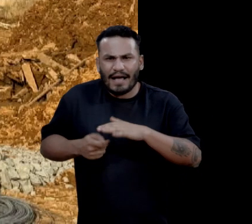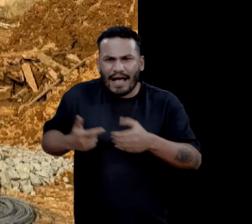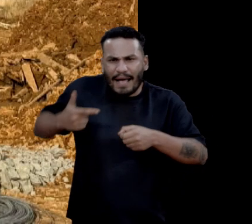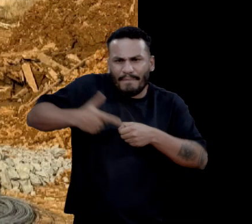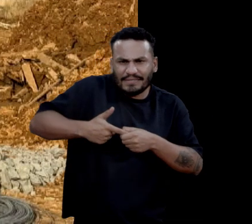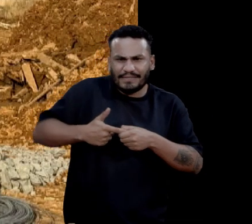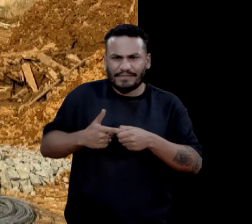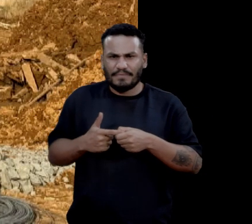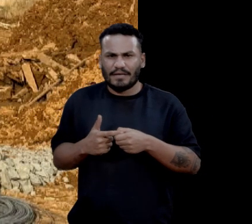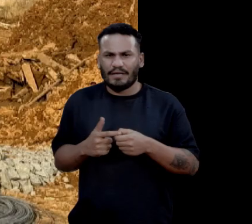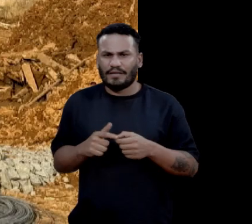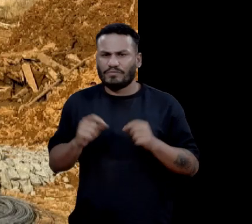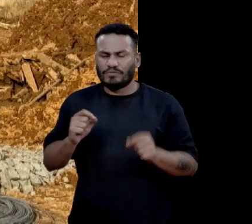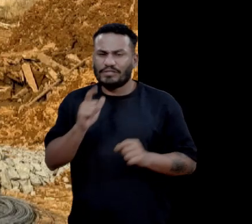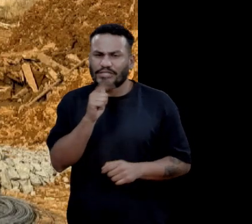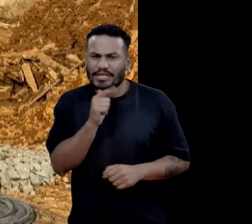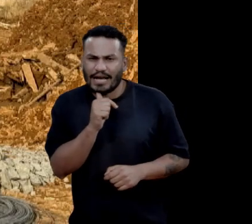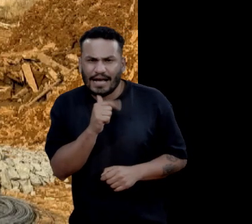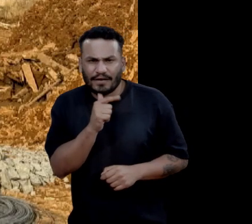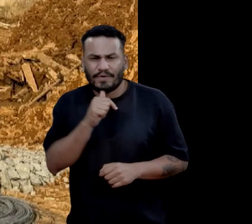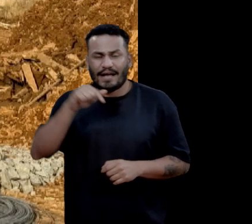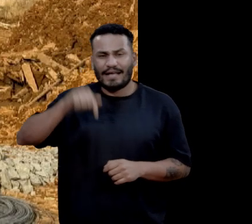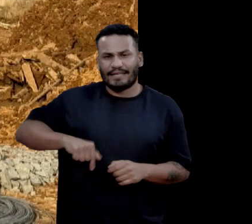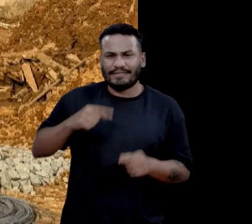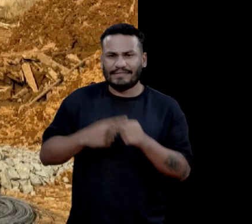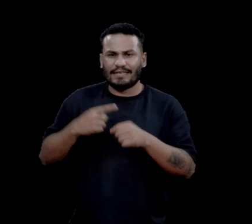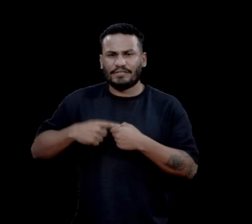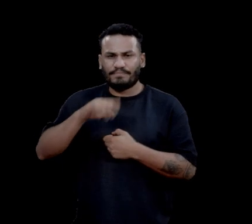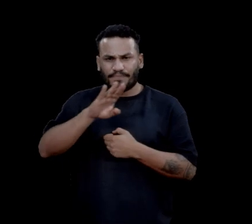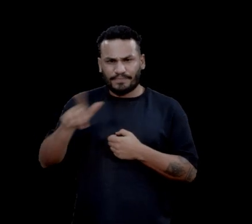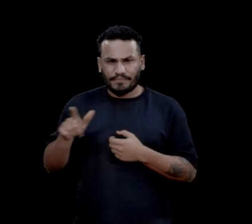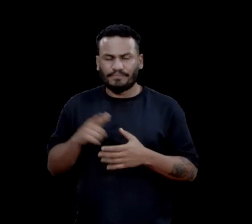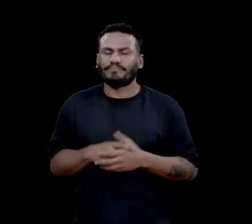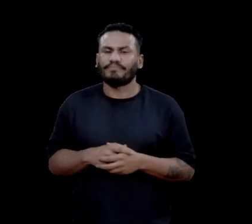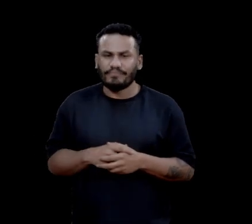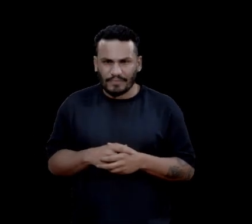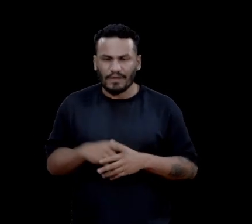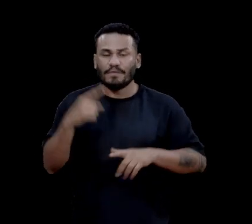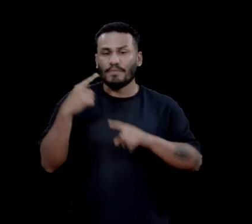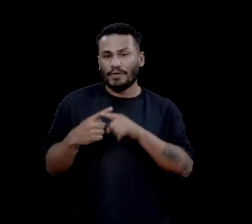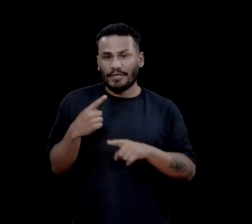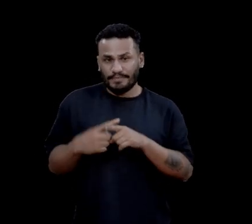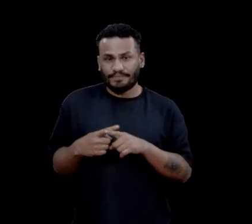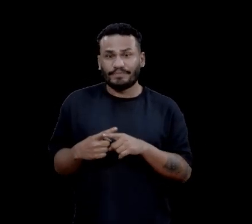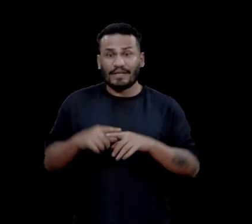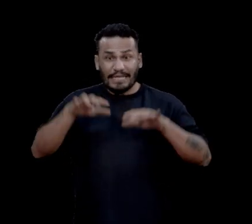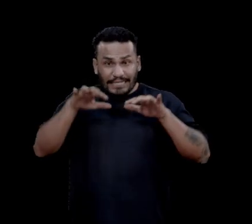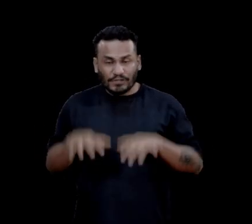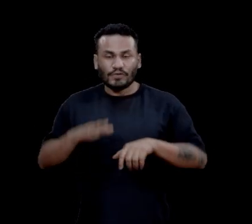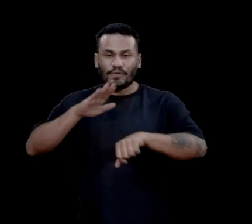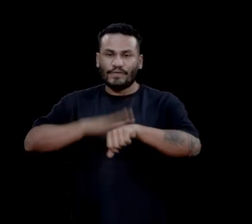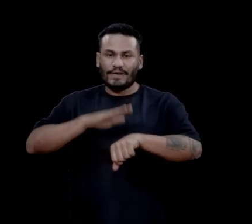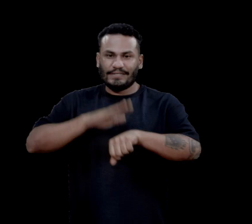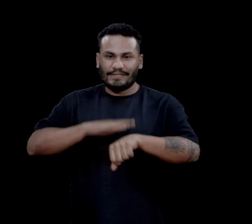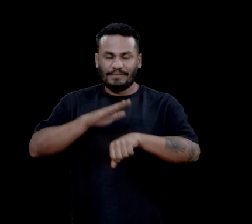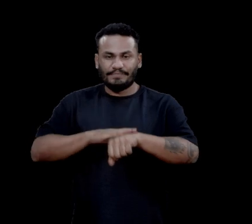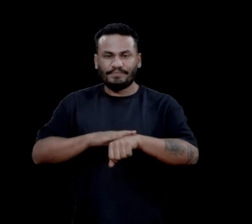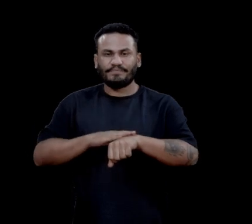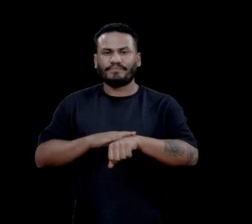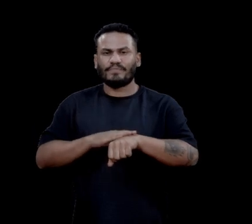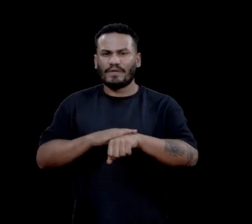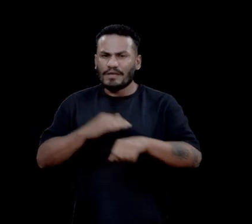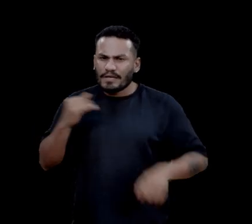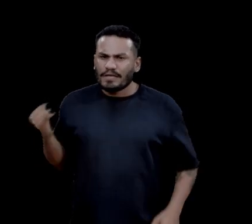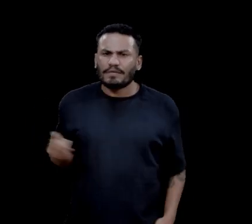abastecimento de água aqui do nosso município, porque isso vai fazer com que